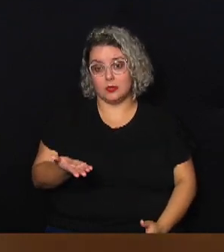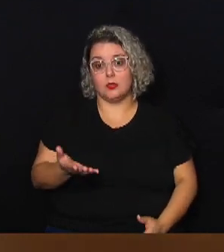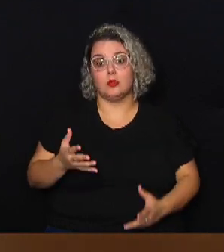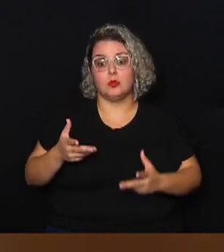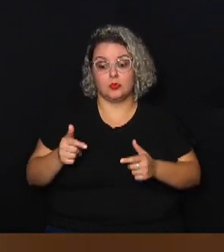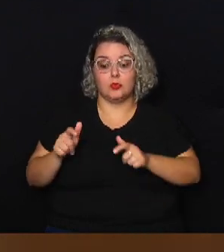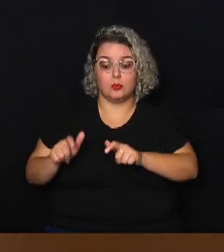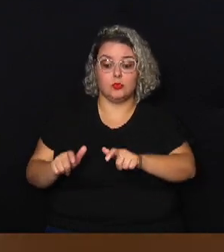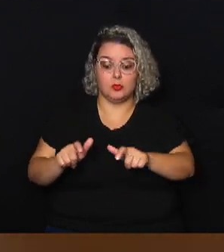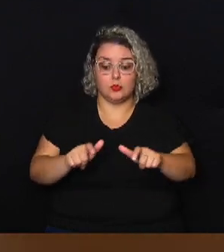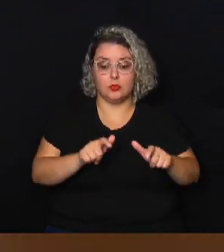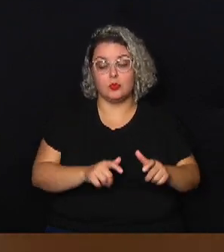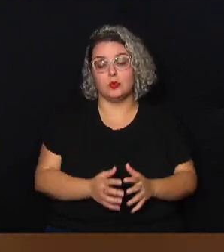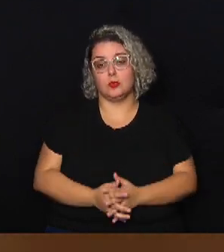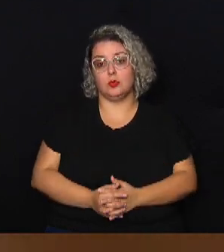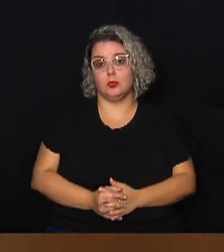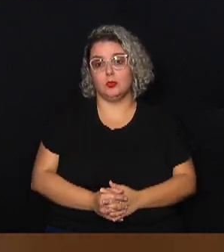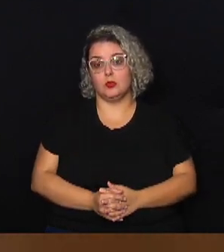local